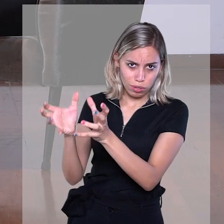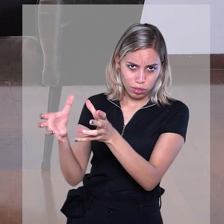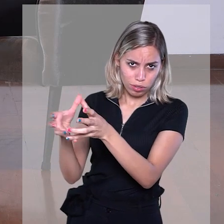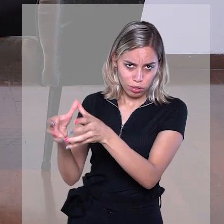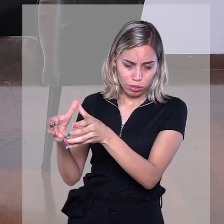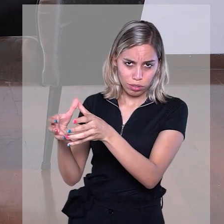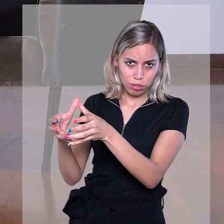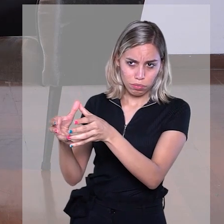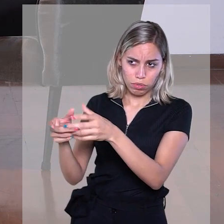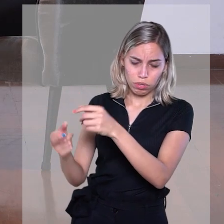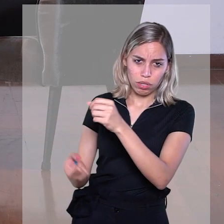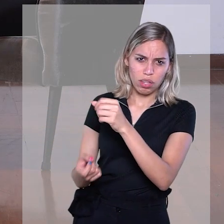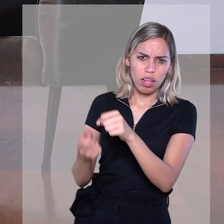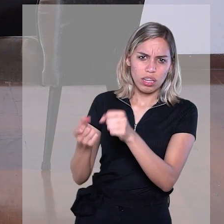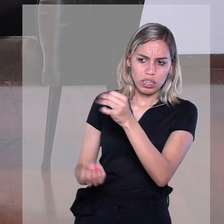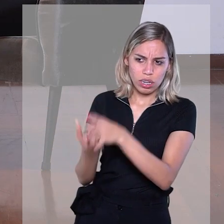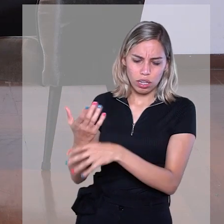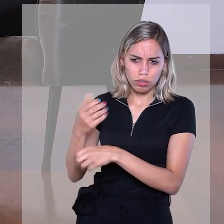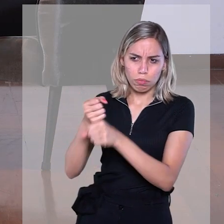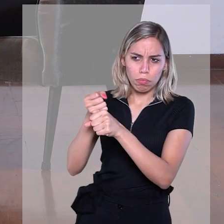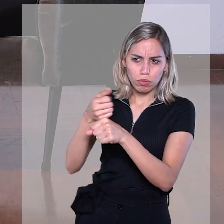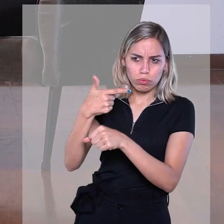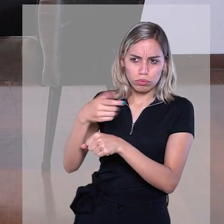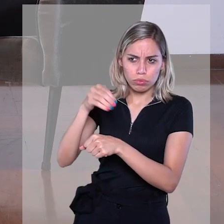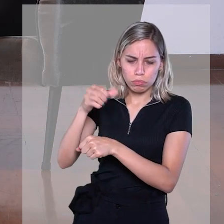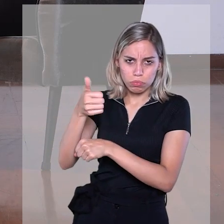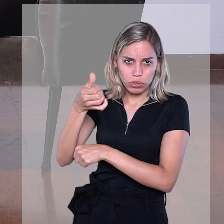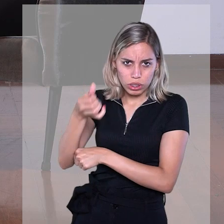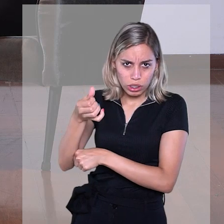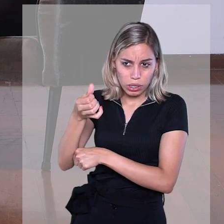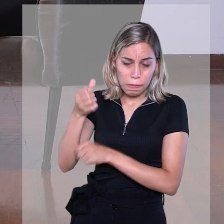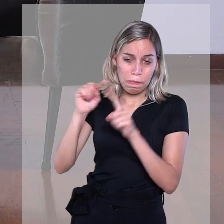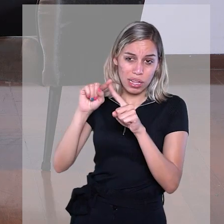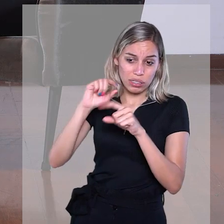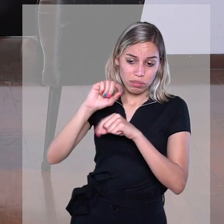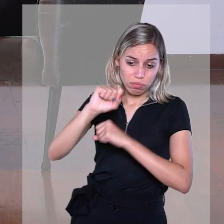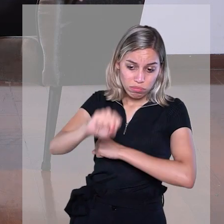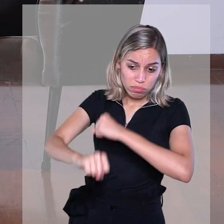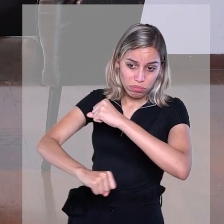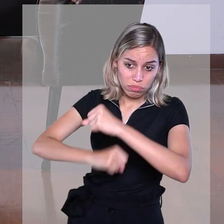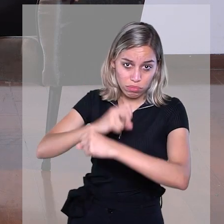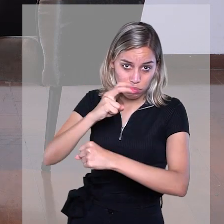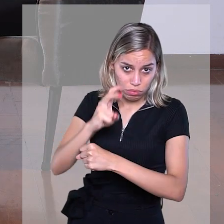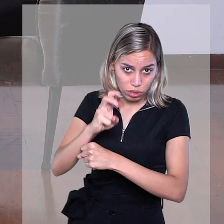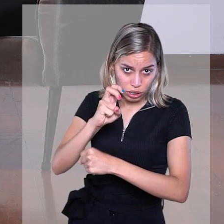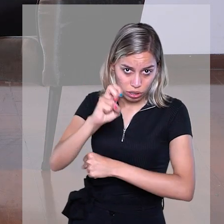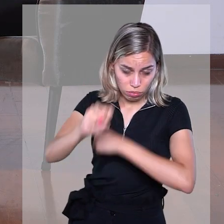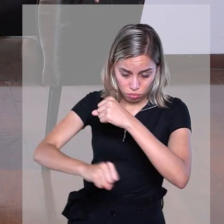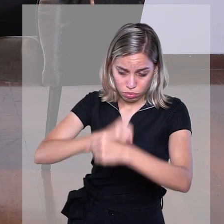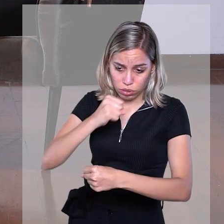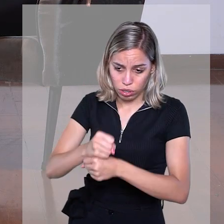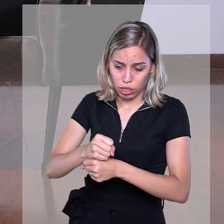montada em 2016 e só 5 anos depois eu voltei a ser procurado